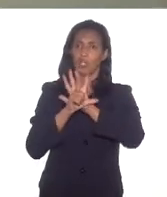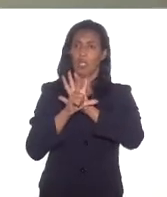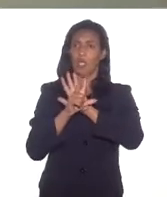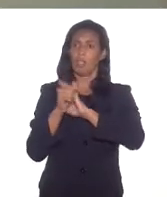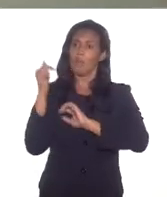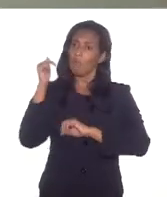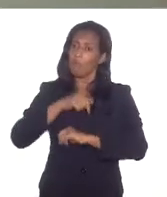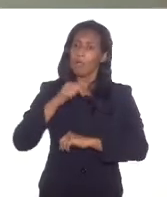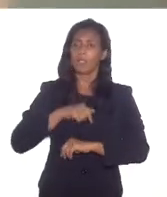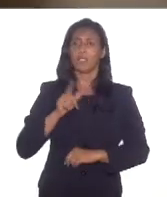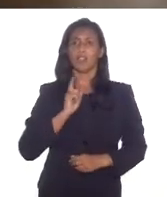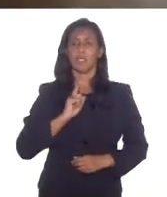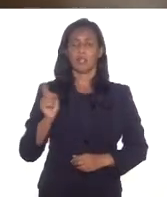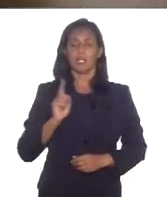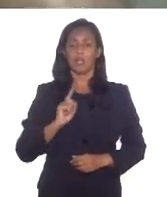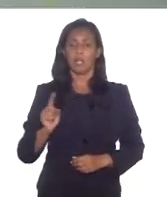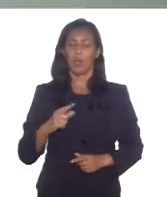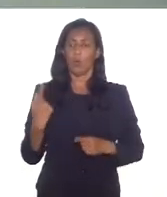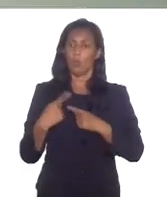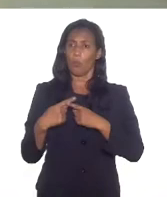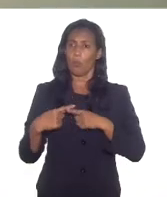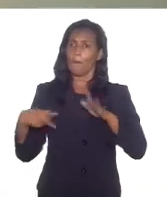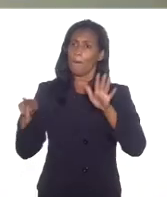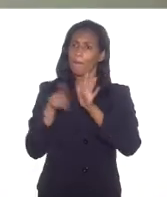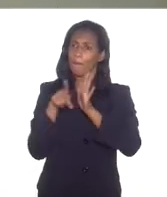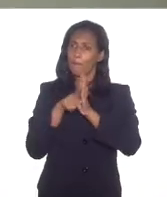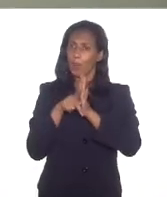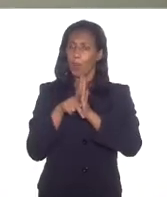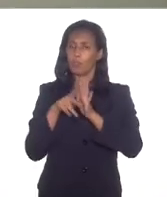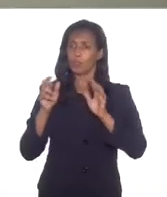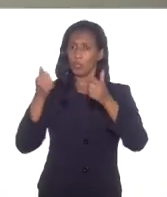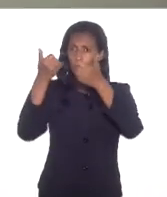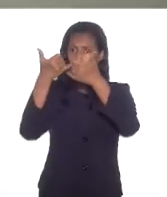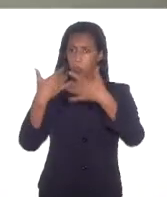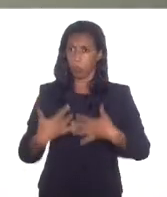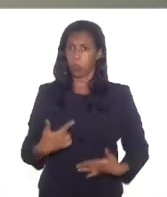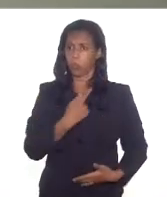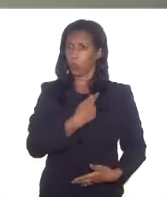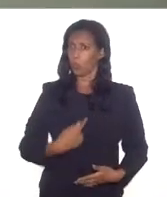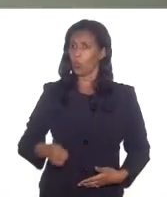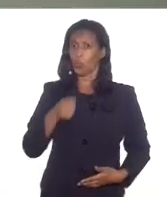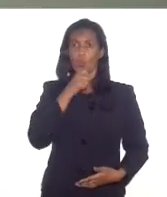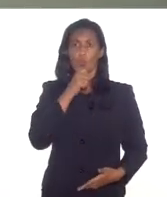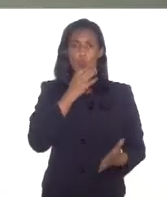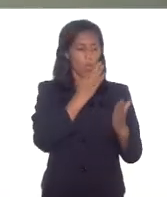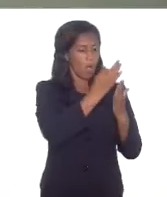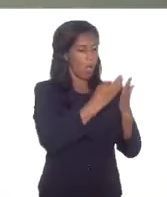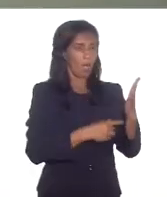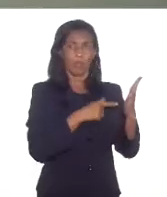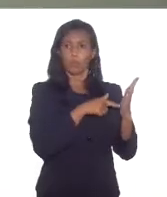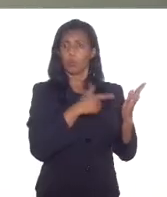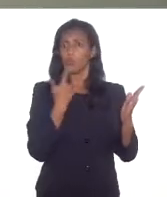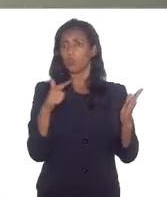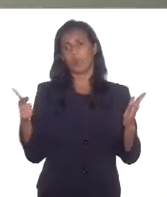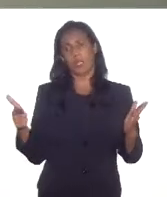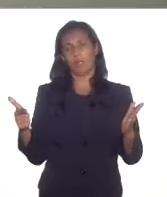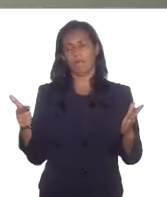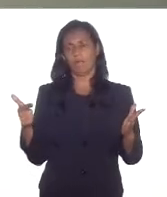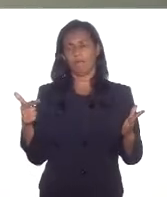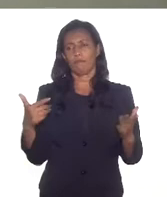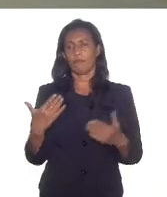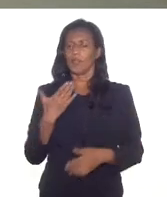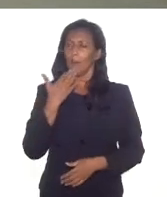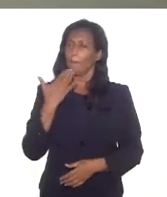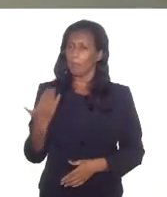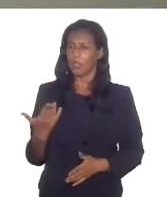nesse, porque no própria justificativa do governador não consta nada disso, senhor presidente. Então, eu queria apelar ao